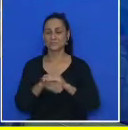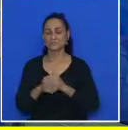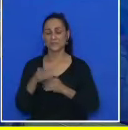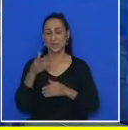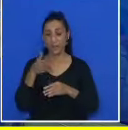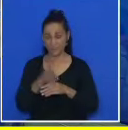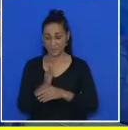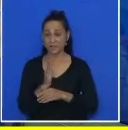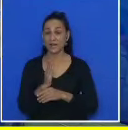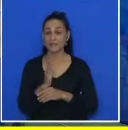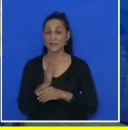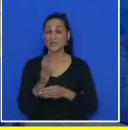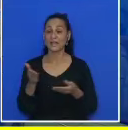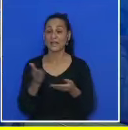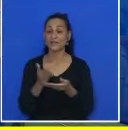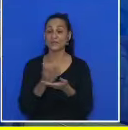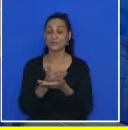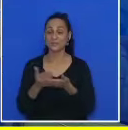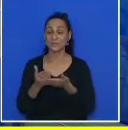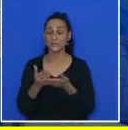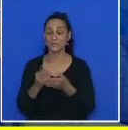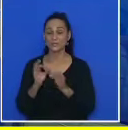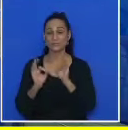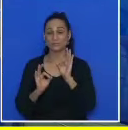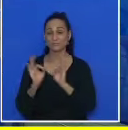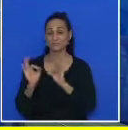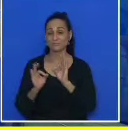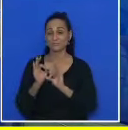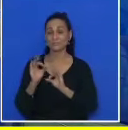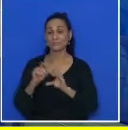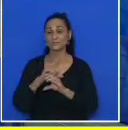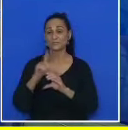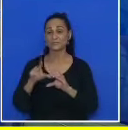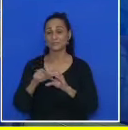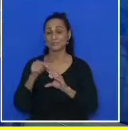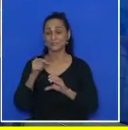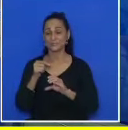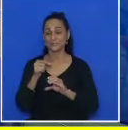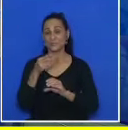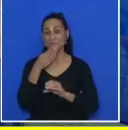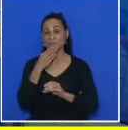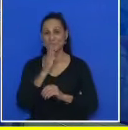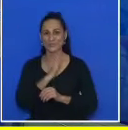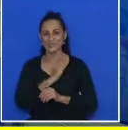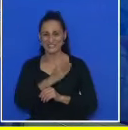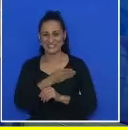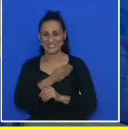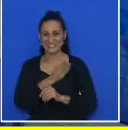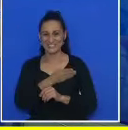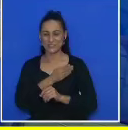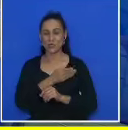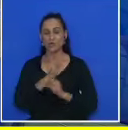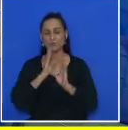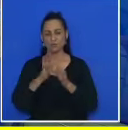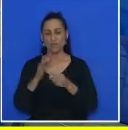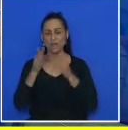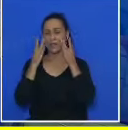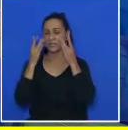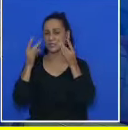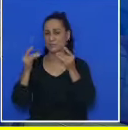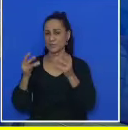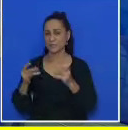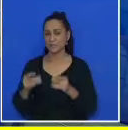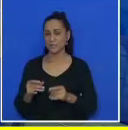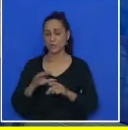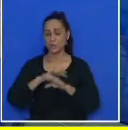realizada, validada. Agora passaremos aos procedimentos para o sorteio do Time do Coração. Conforme explicamos,